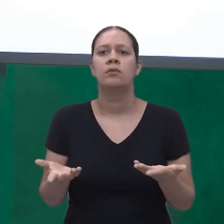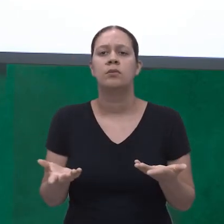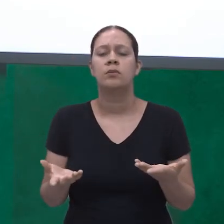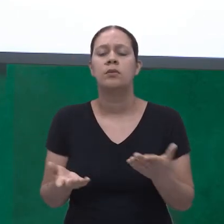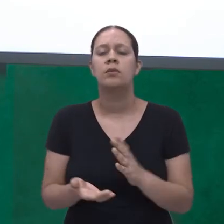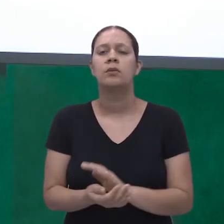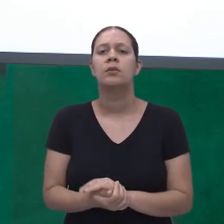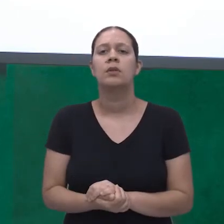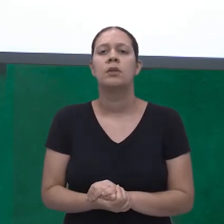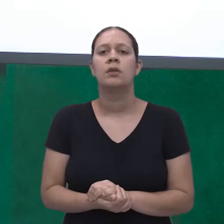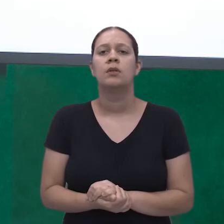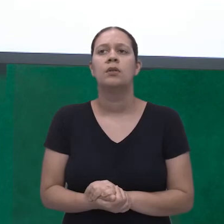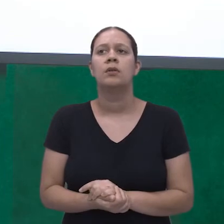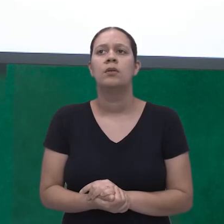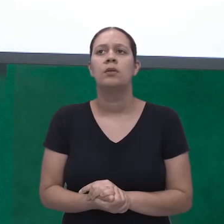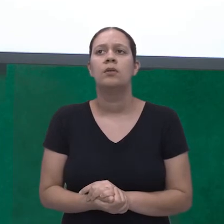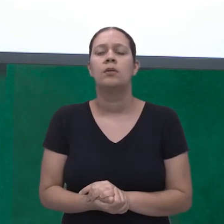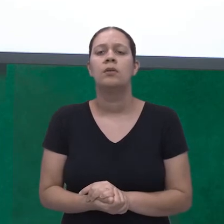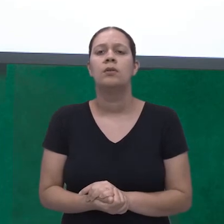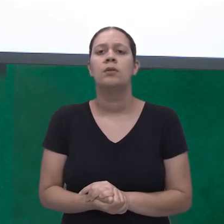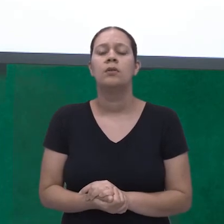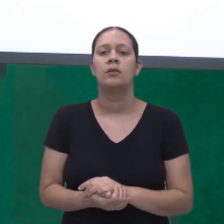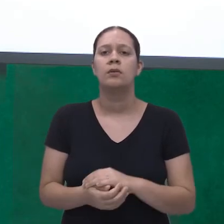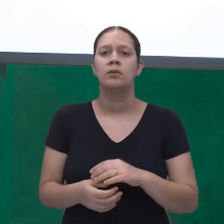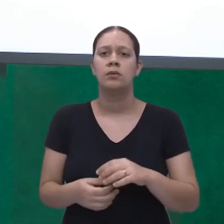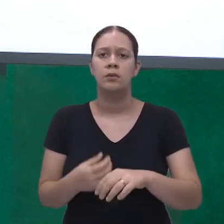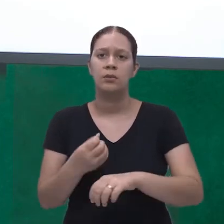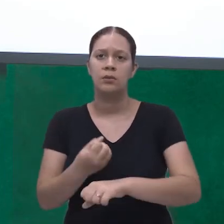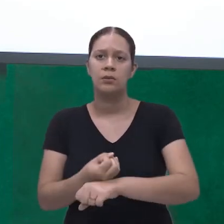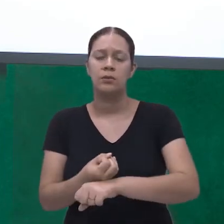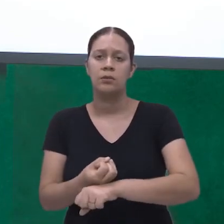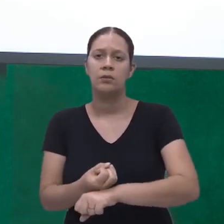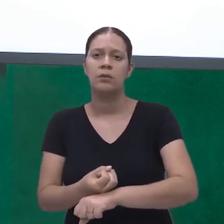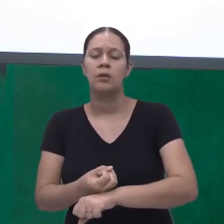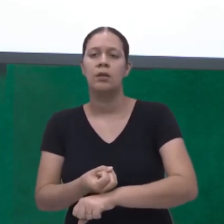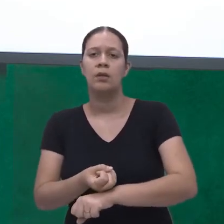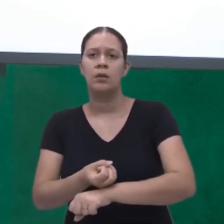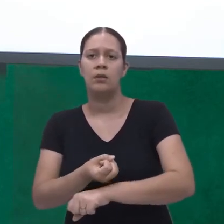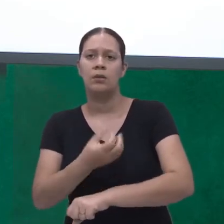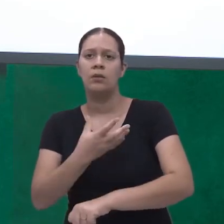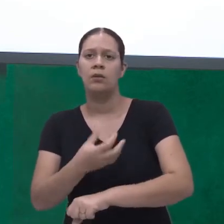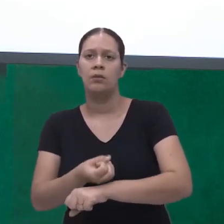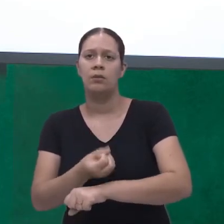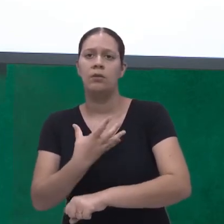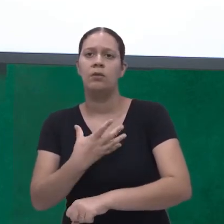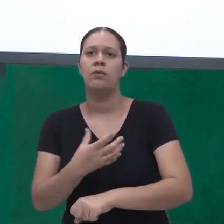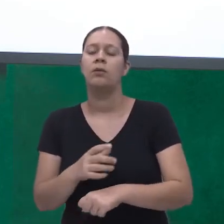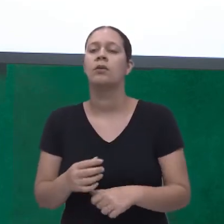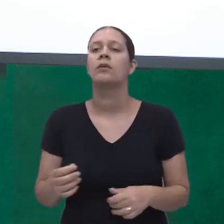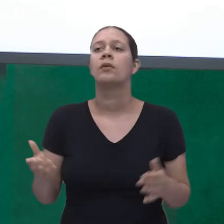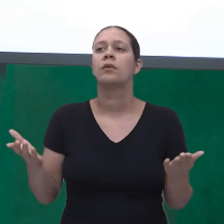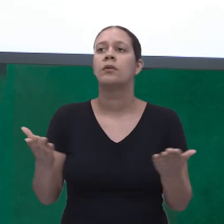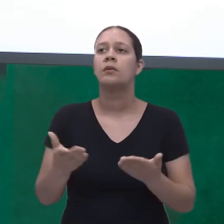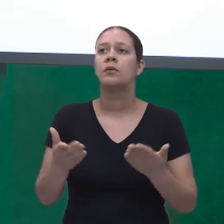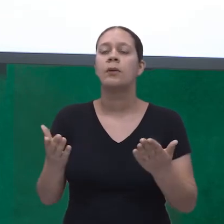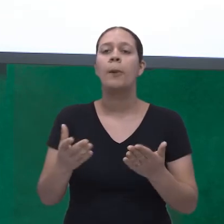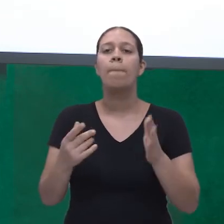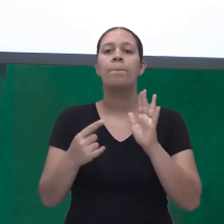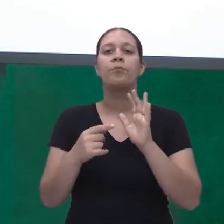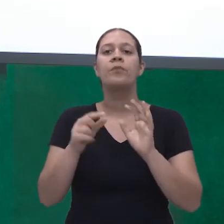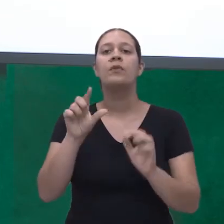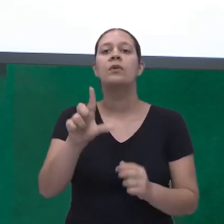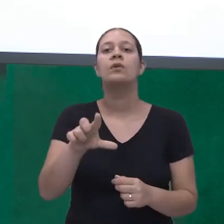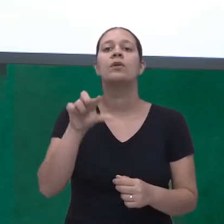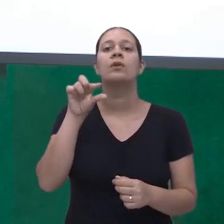tá dando ideia de que a entropia, de que a desordem está muito alta. Então ele diz, assinala a alternativa que